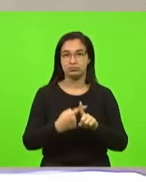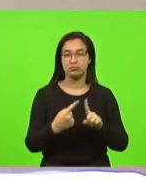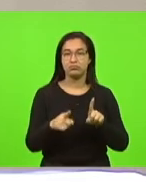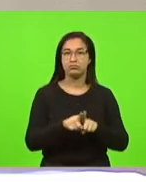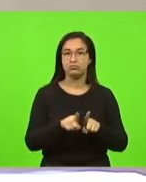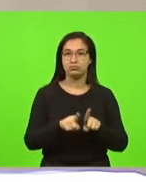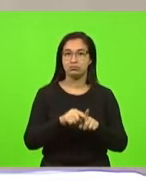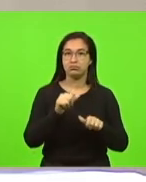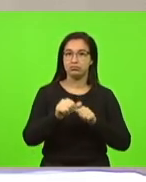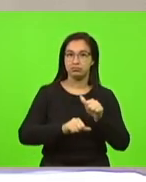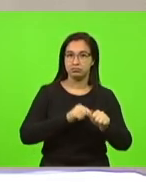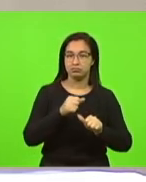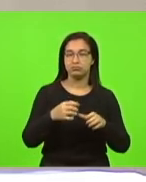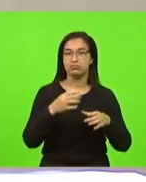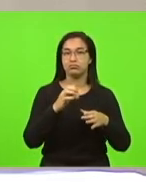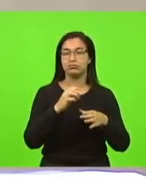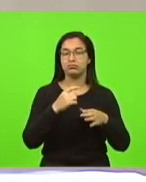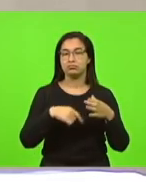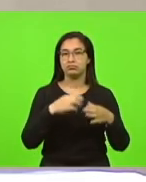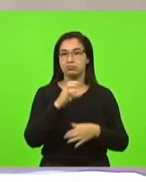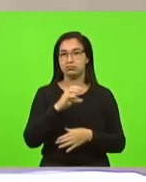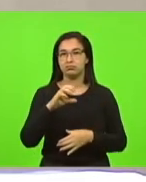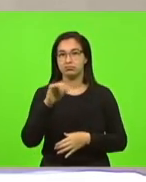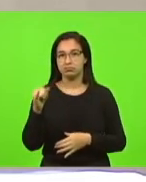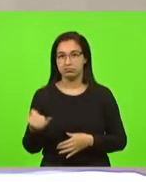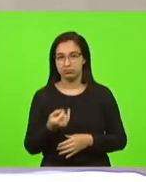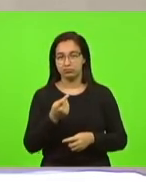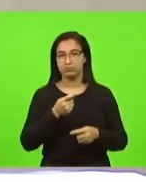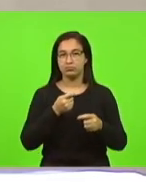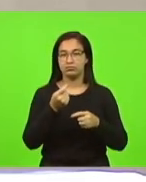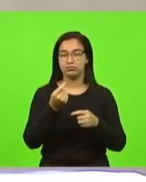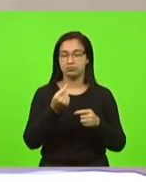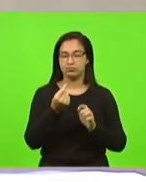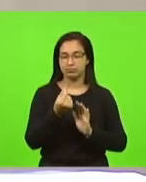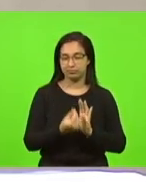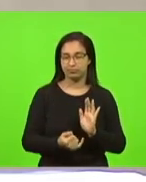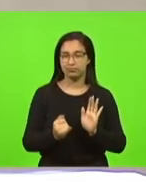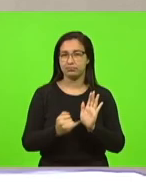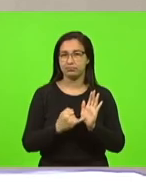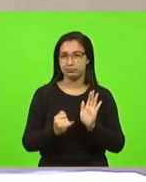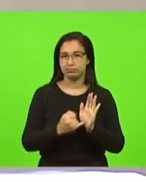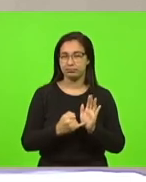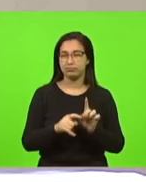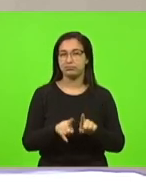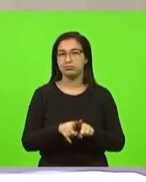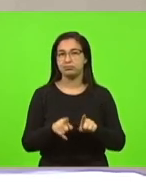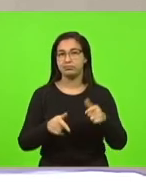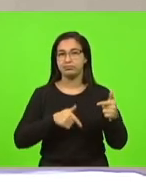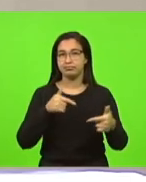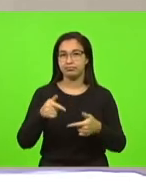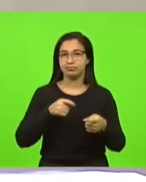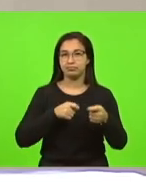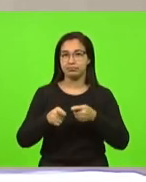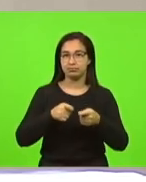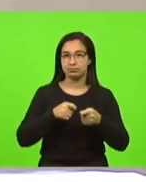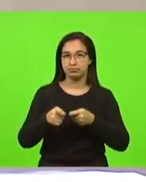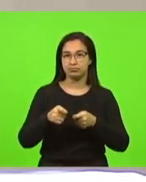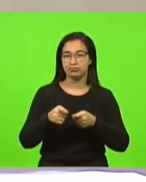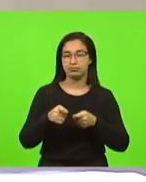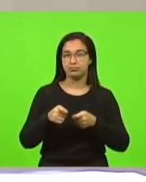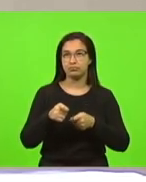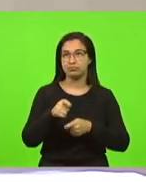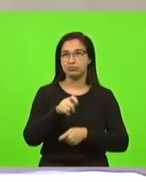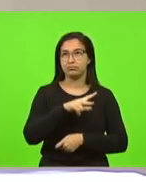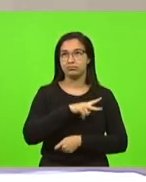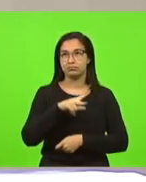das comissões de Constituição e Justiça, Comissão de Finanças e Tributação e Comissão de Trabalho, Administração e Serviço Público.